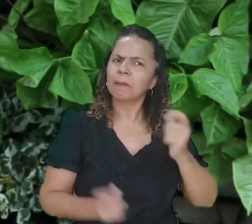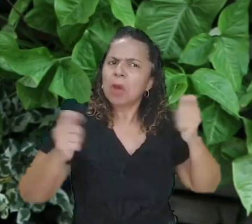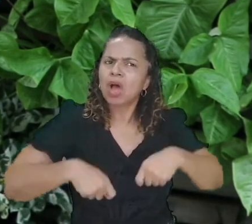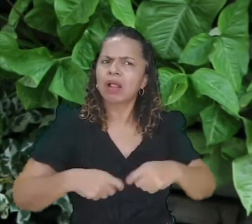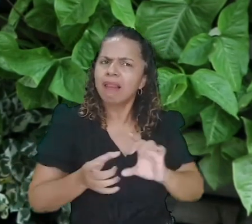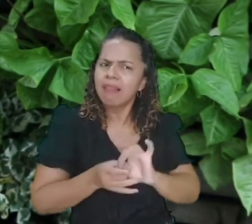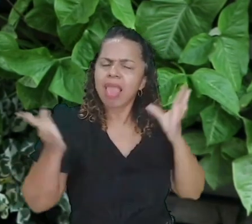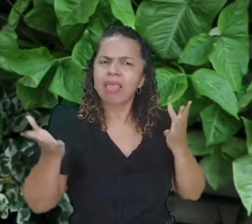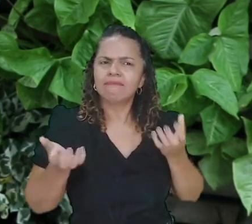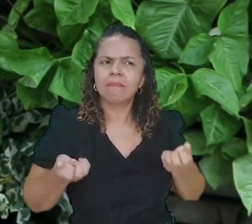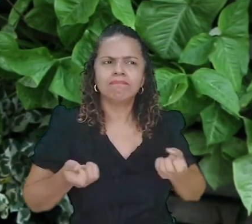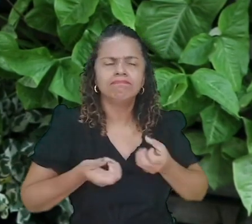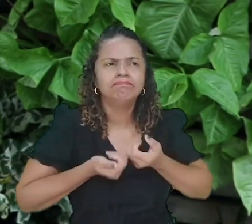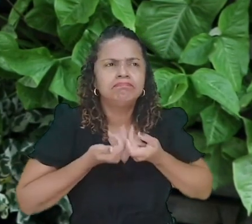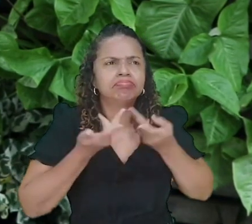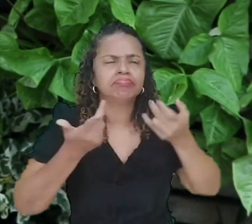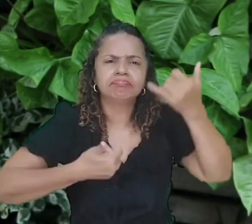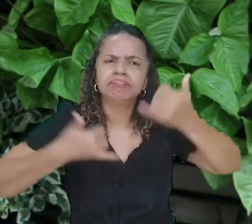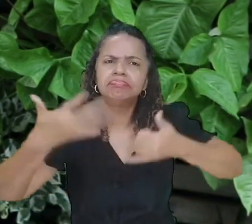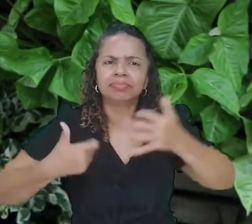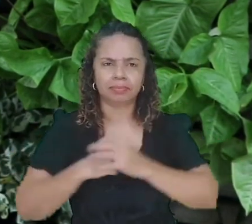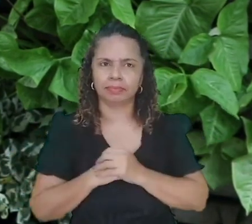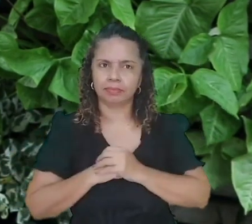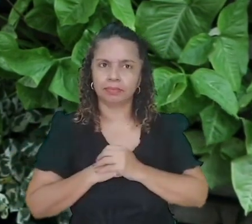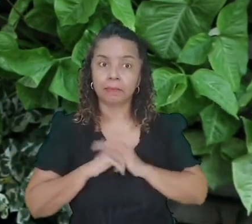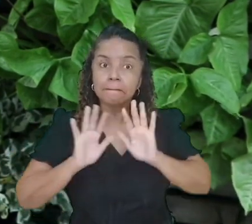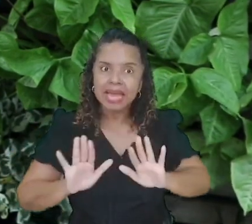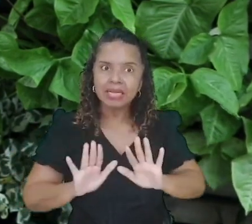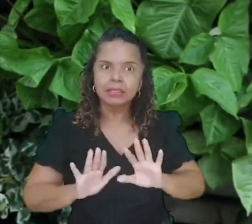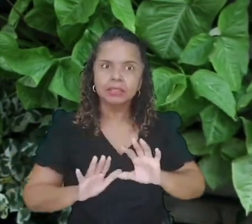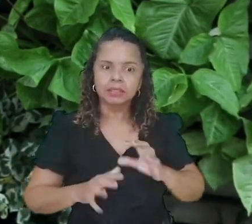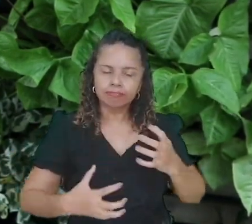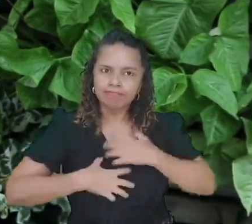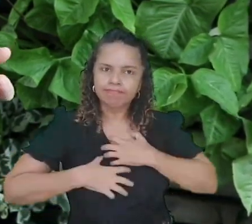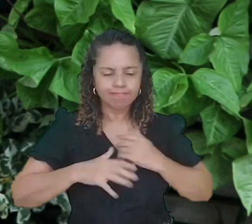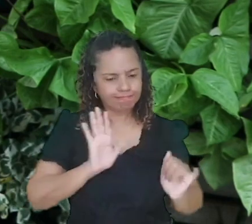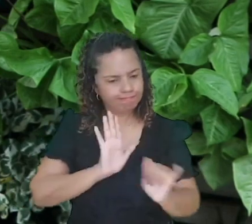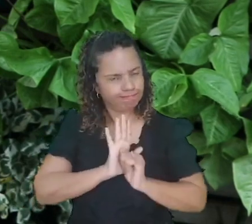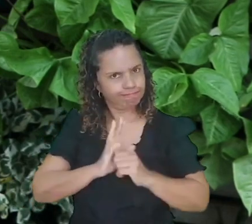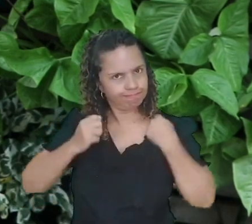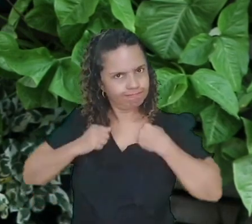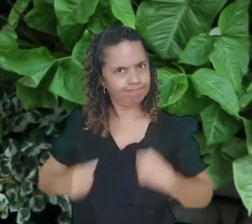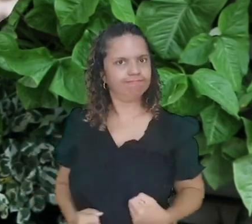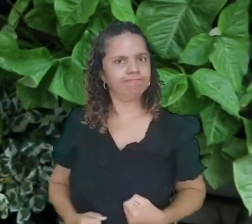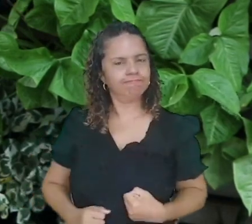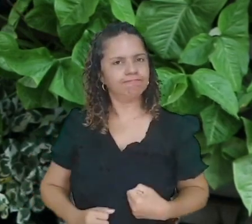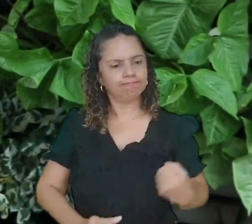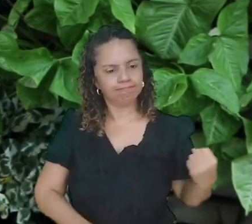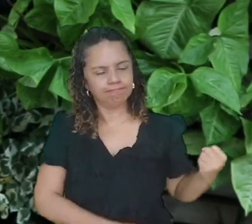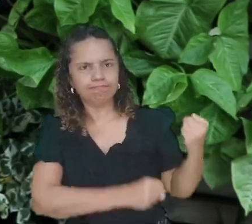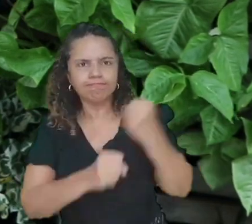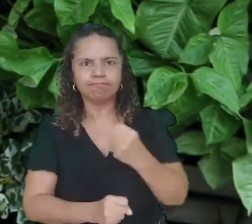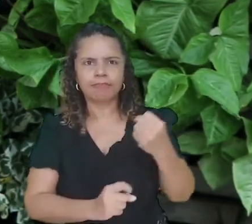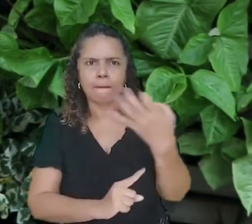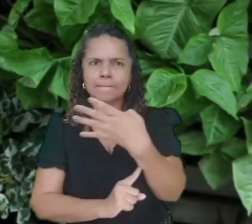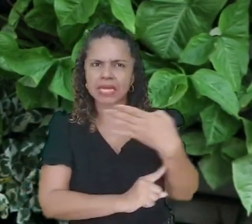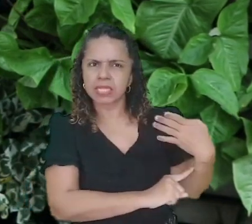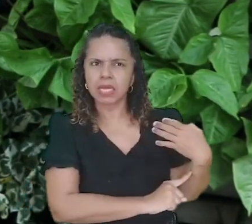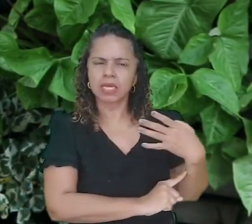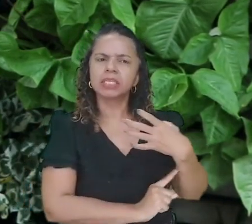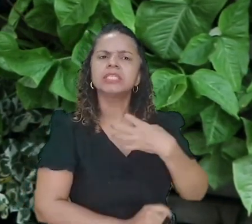E a partir do momento em que a gente começa a vestir a camisa, a segurar a bandeira e